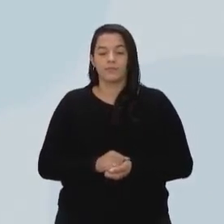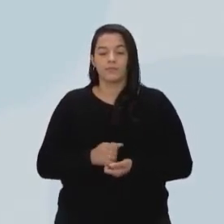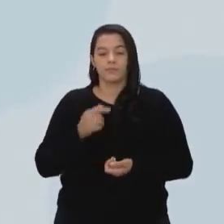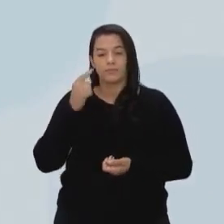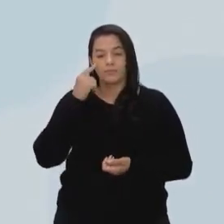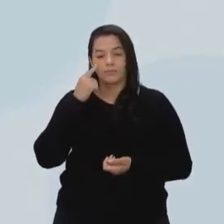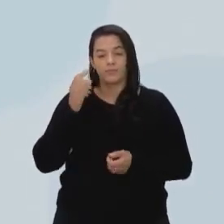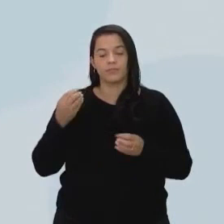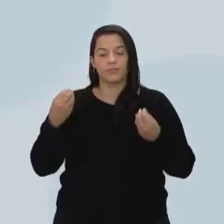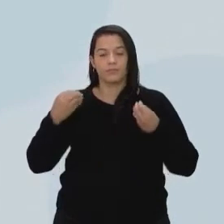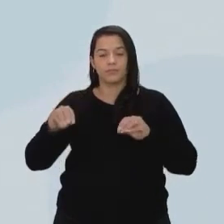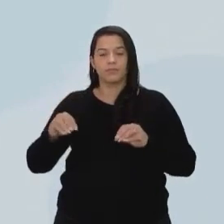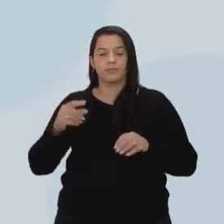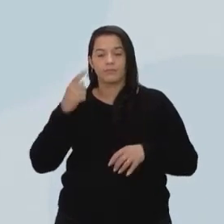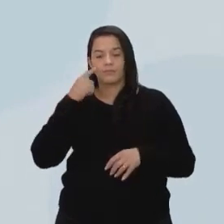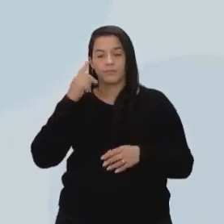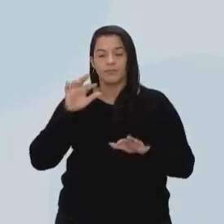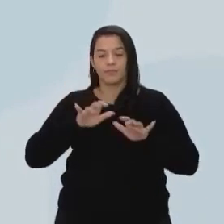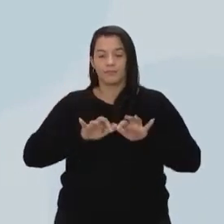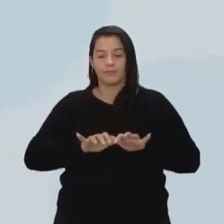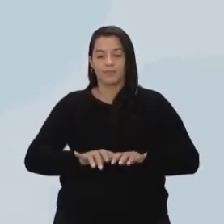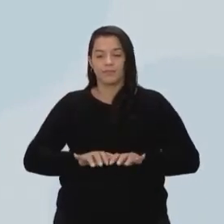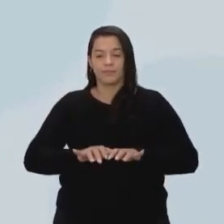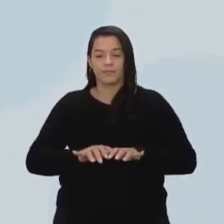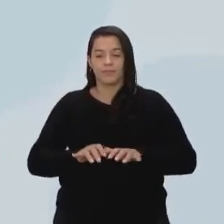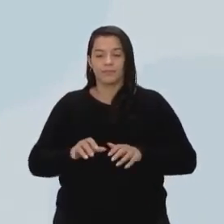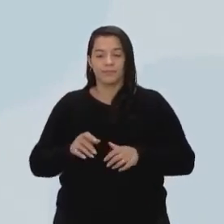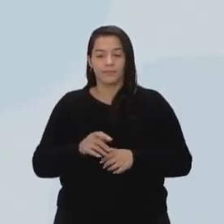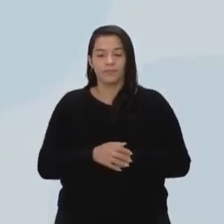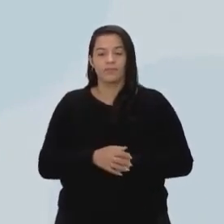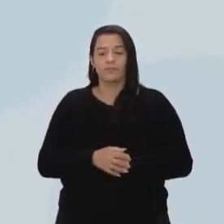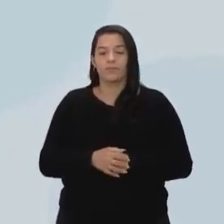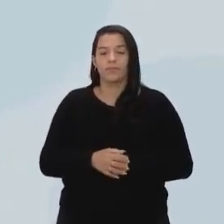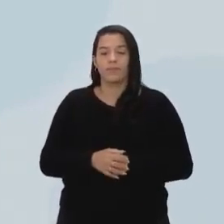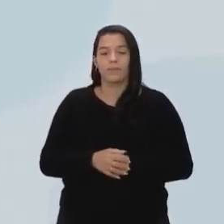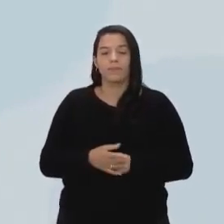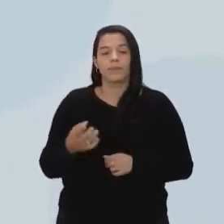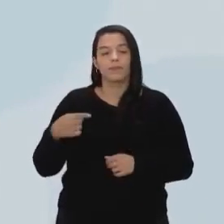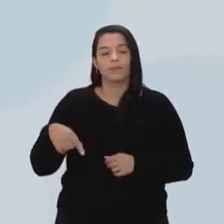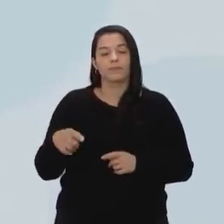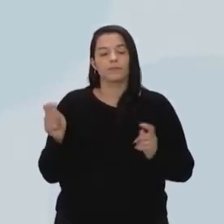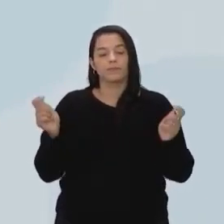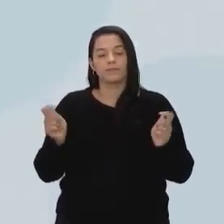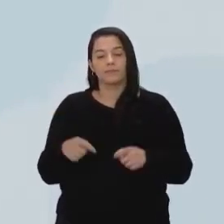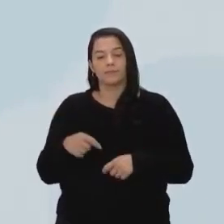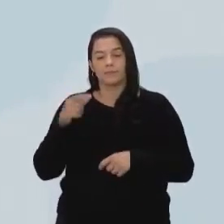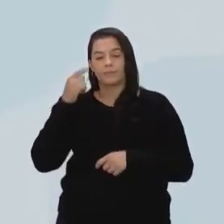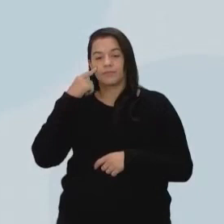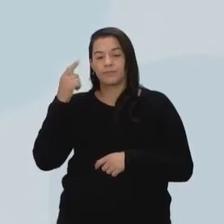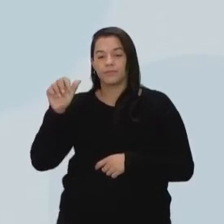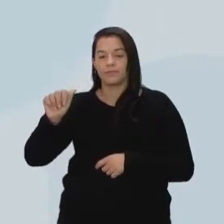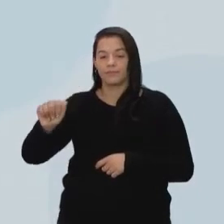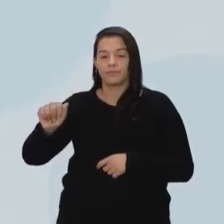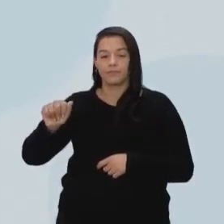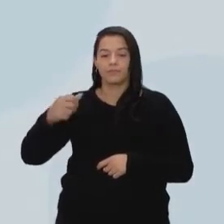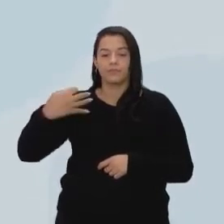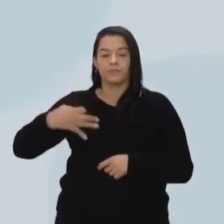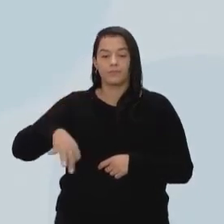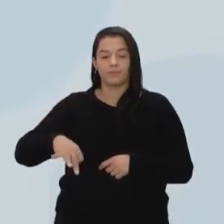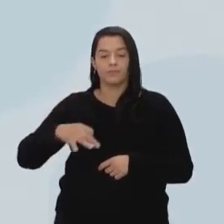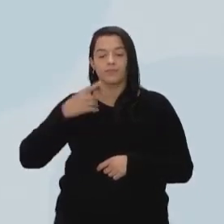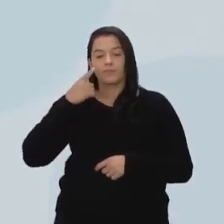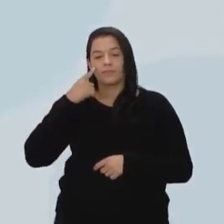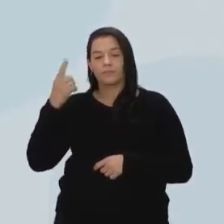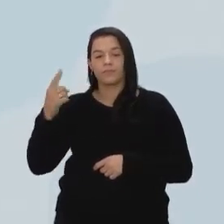aqui, foi um erro de digitação. A alternativa que a gente pode considerar seria a alternativa A, porque são